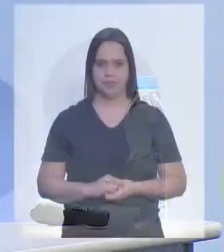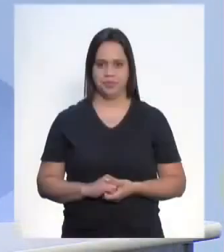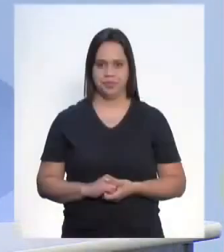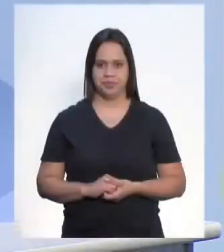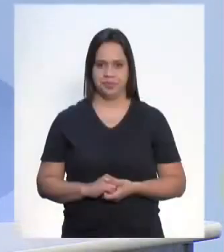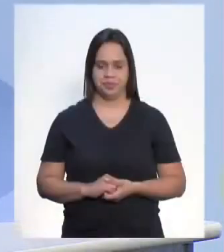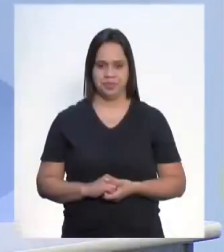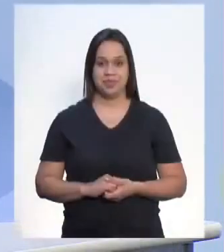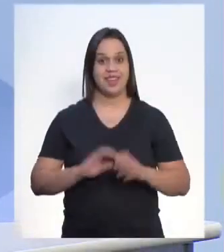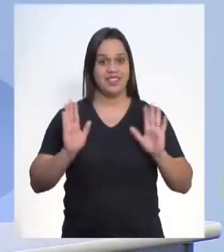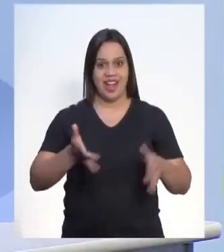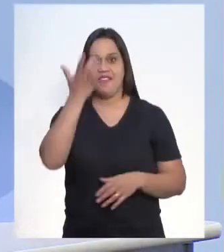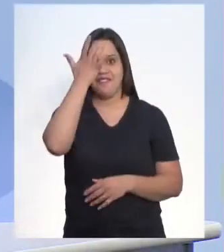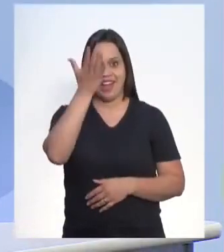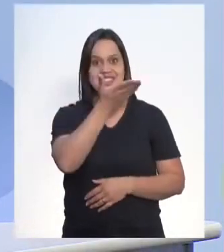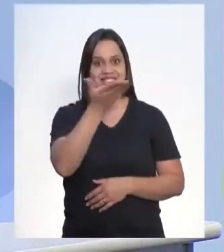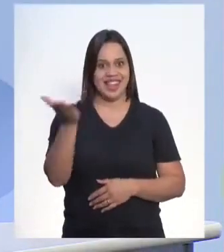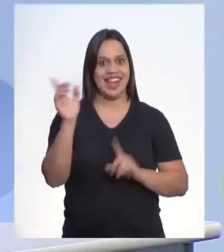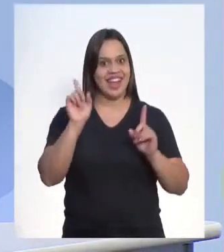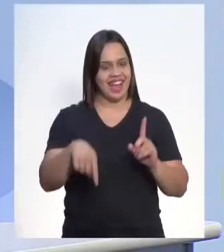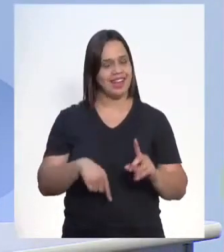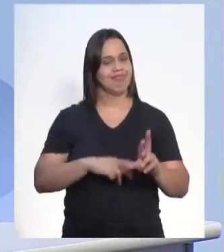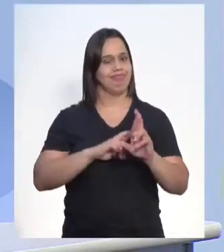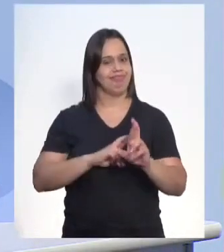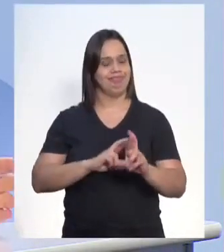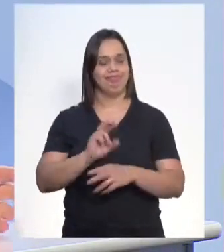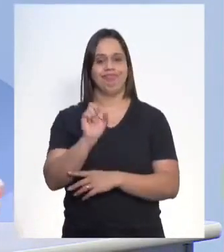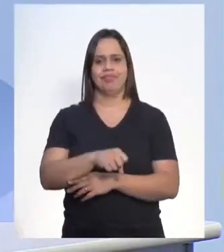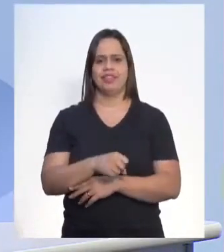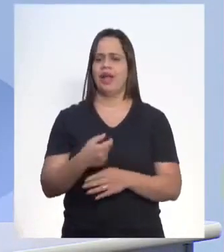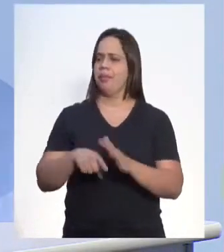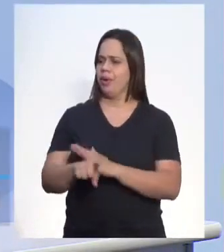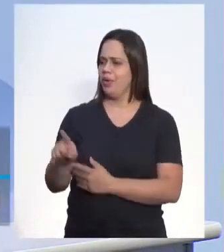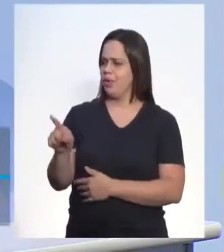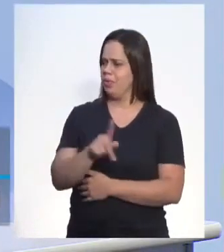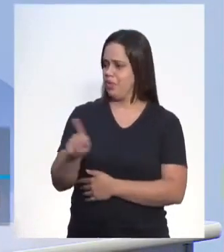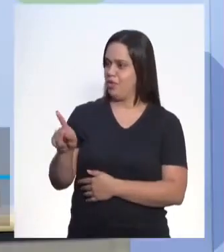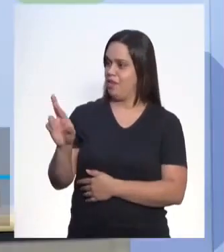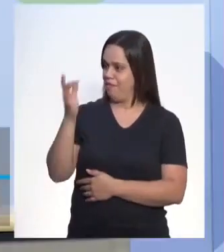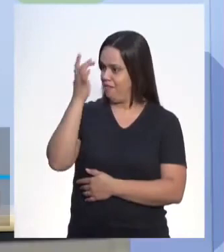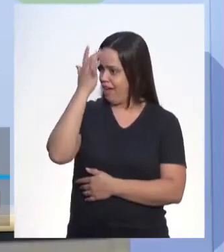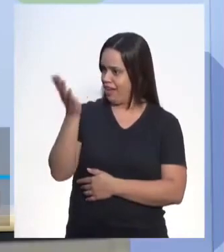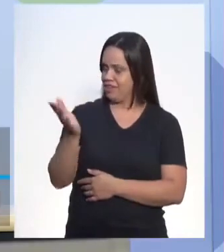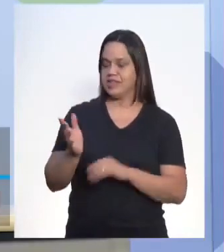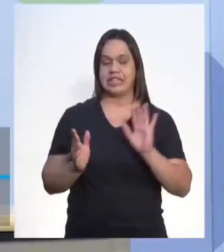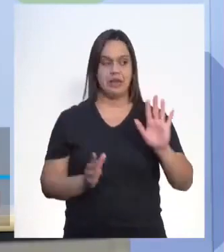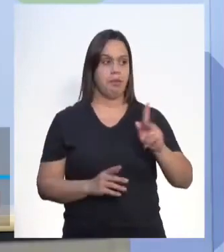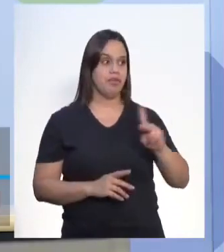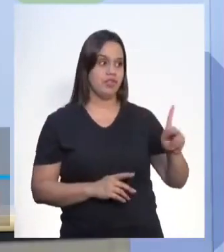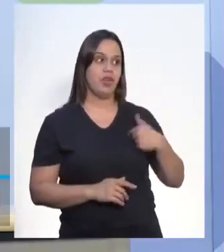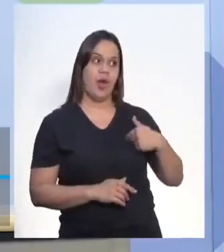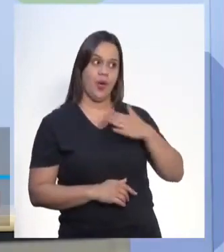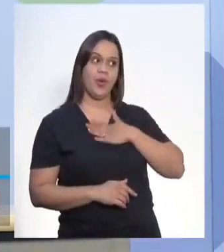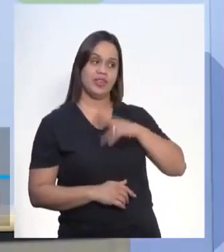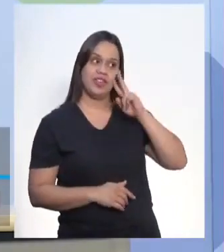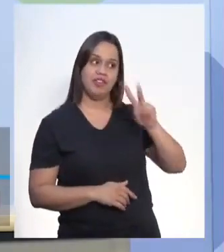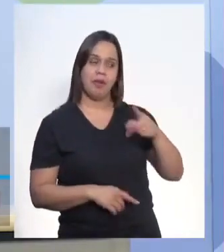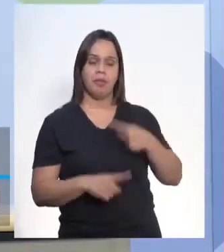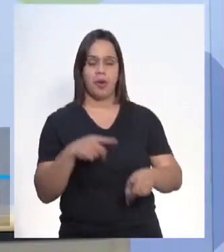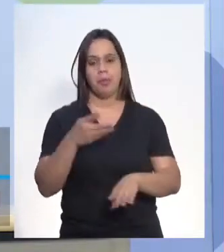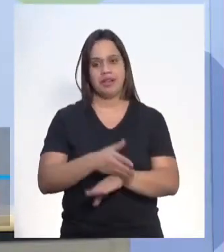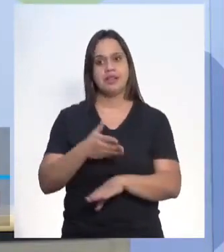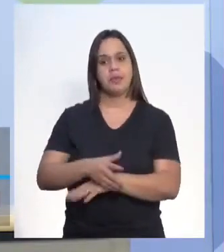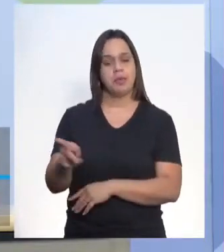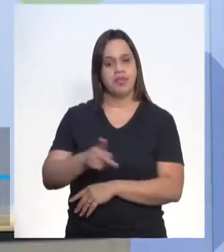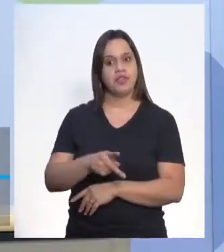Foi muito fácil, né, pessoal? Espero que sim. Foi fácil, professora Roberta? Olha, professora Inês, gostei de ver a participação. Os professores estão falando